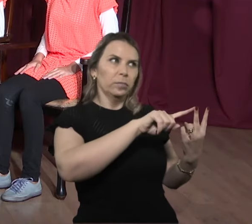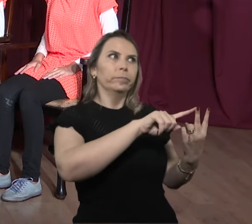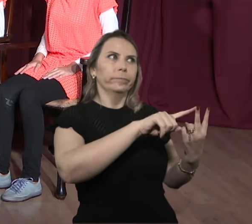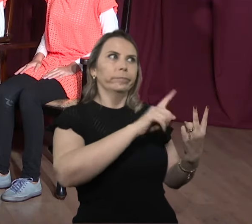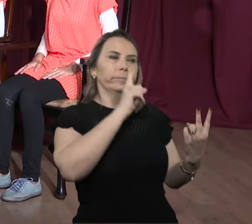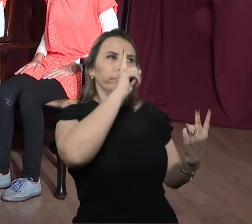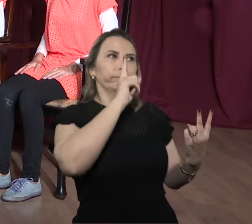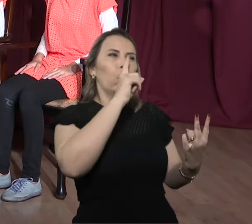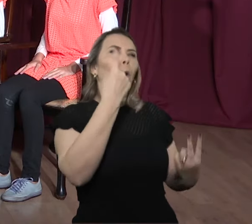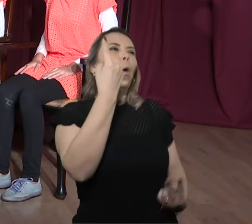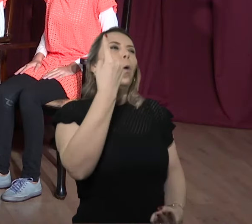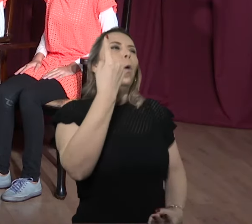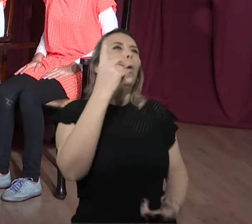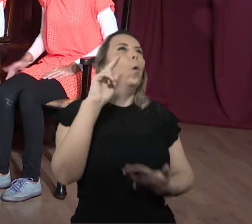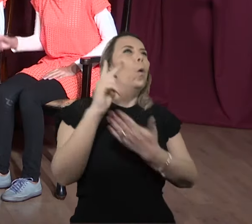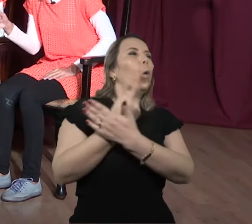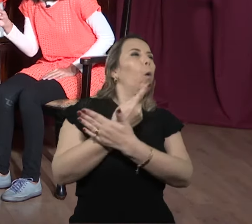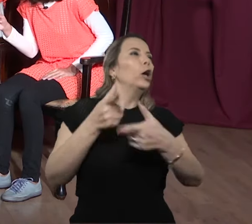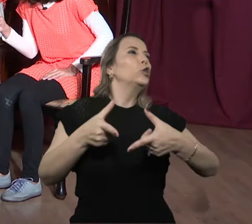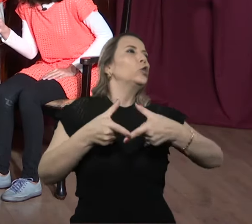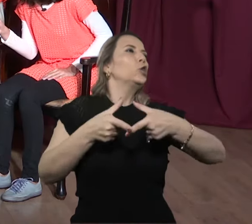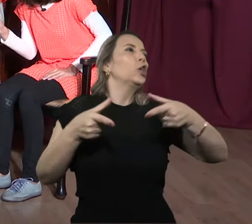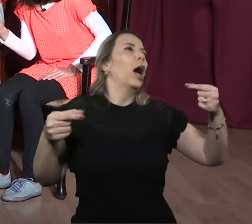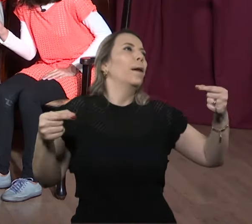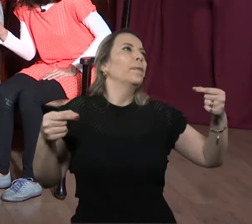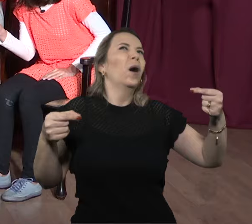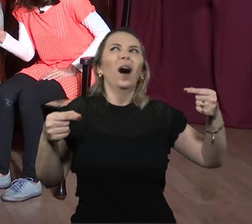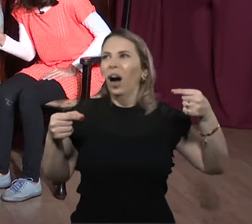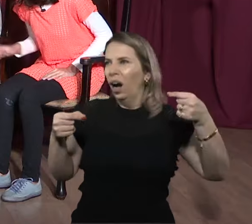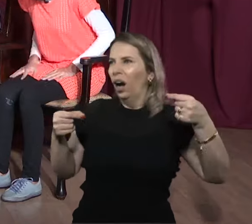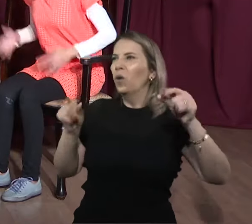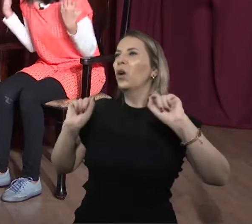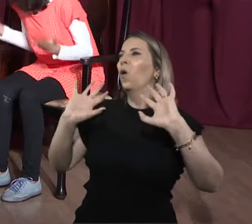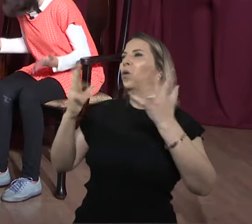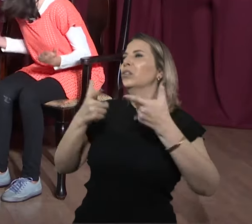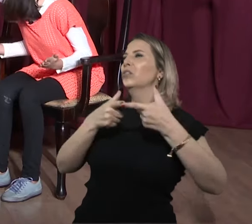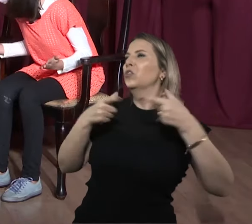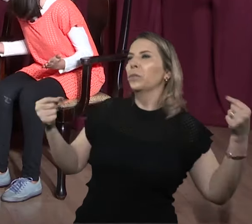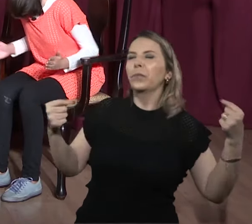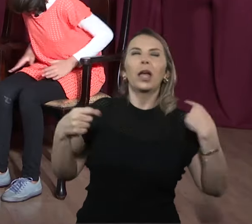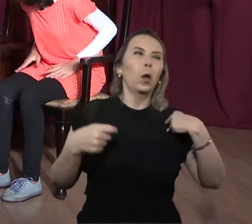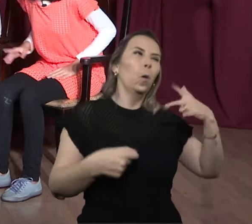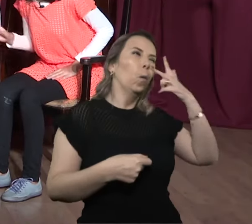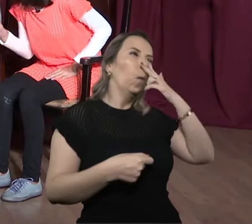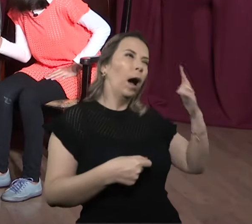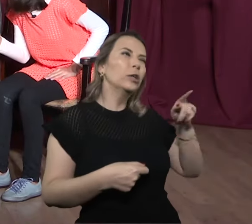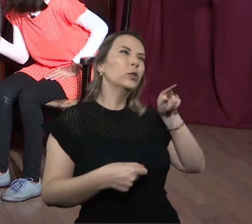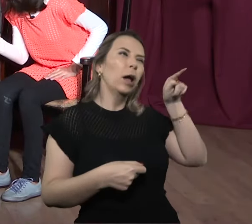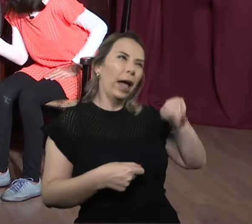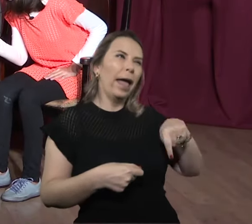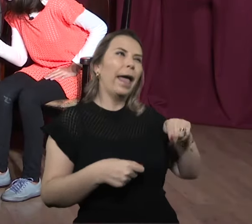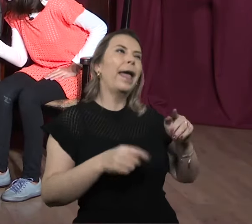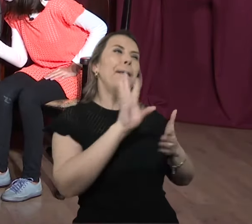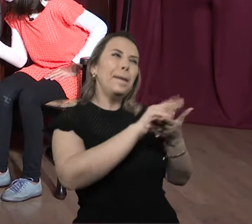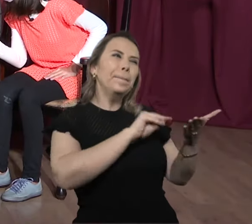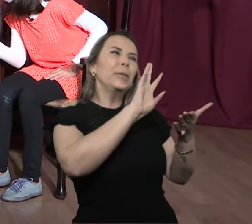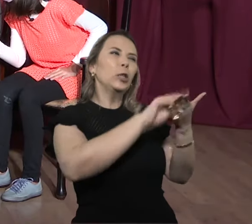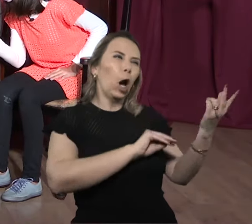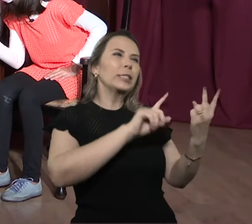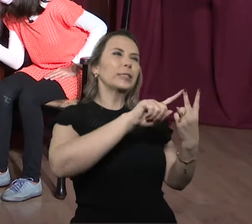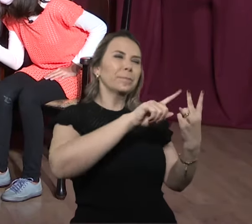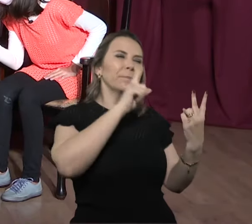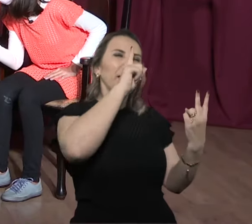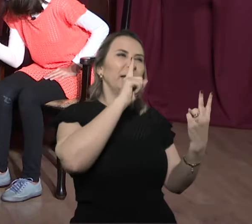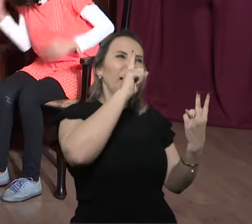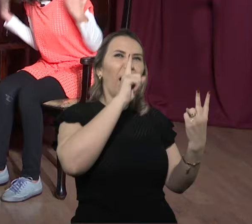a múltipla eu só ouvi de um caso no Japão que... Doutor, o que houve? Eu acho que isso é um caso de